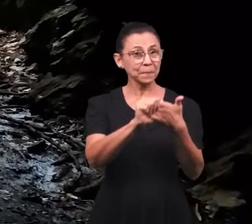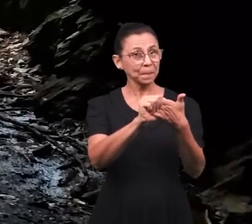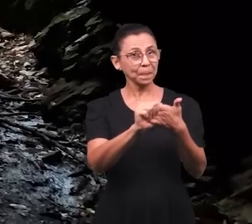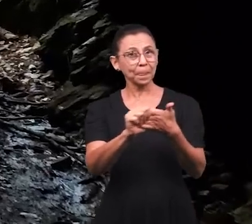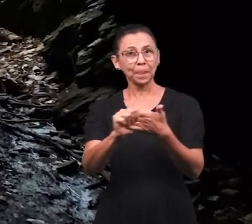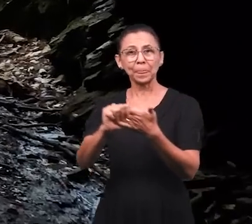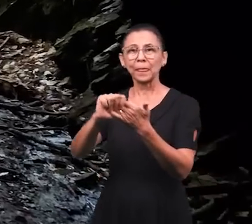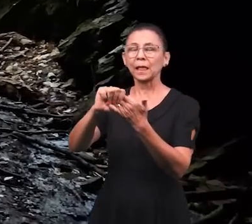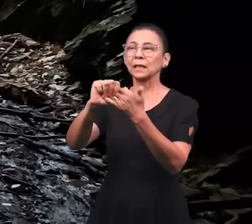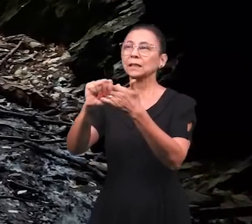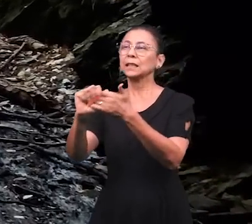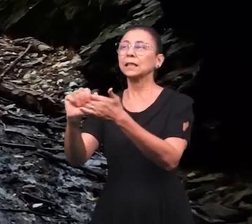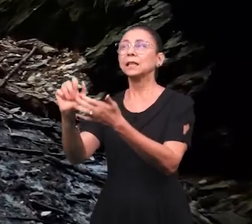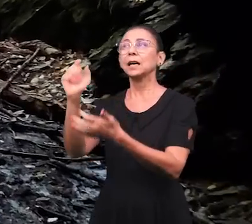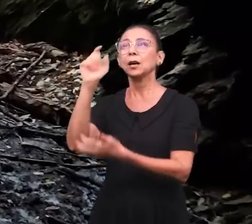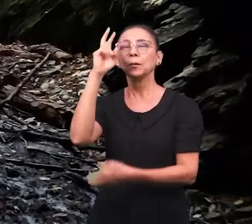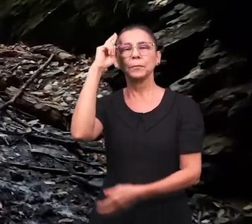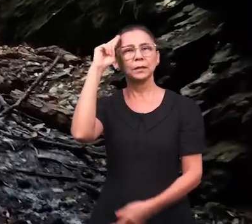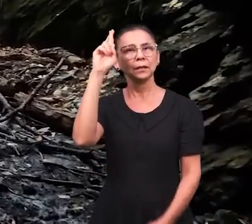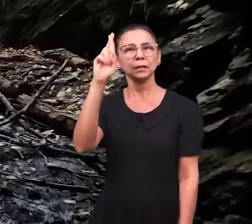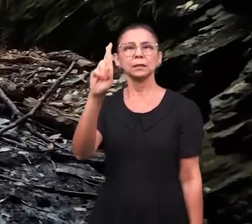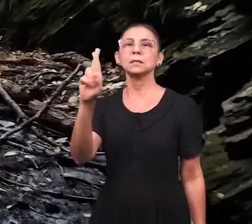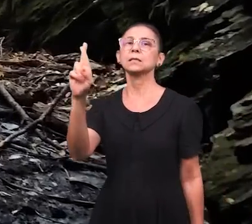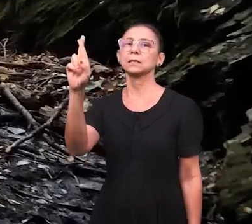Senhor. Guia-me, Senhor.